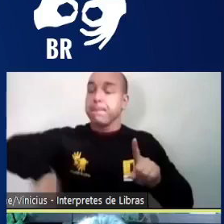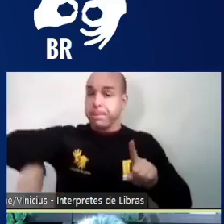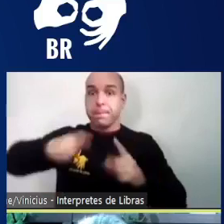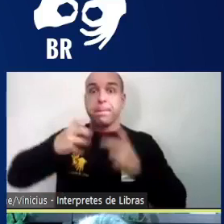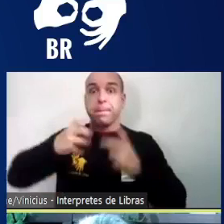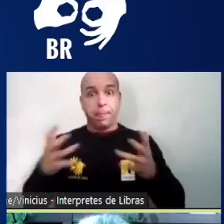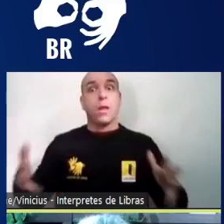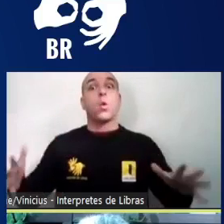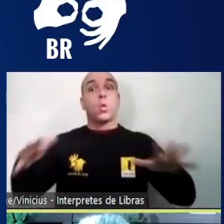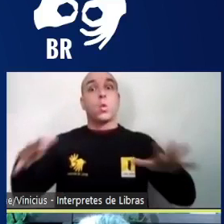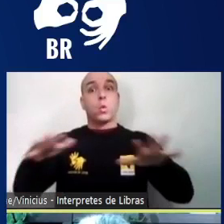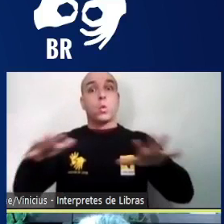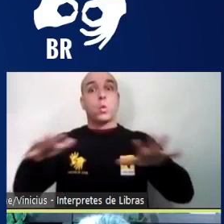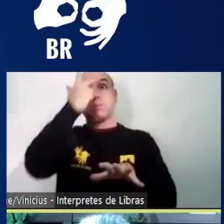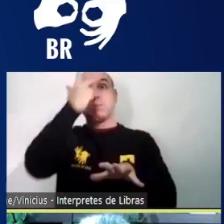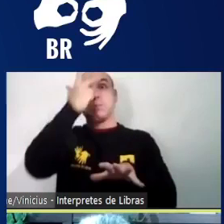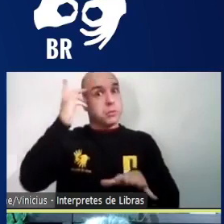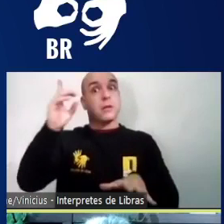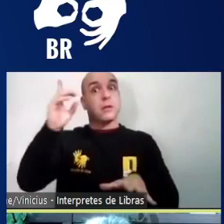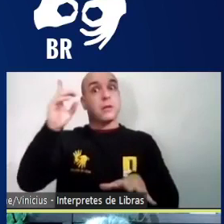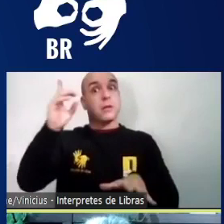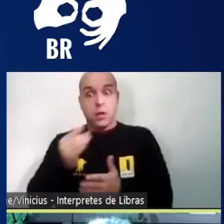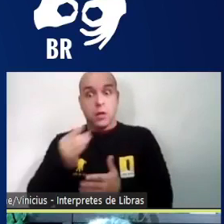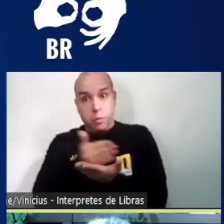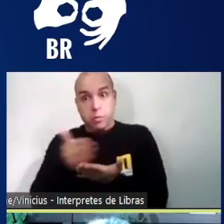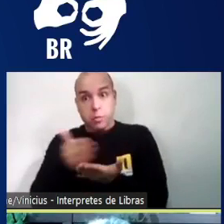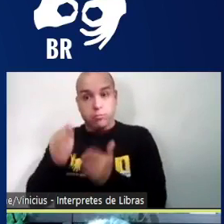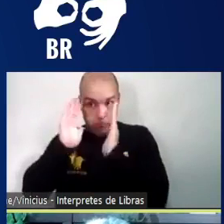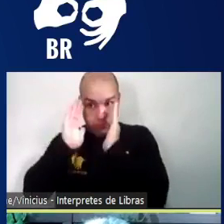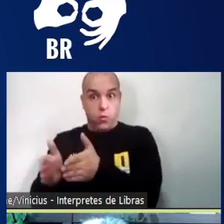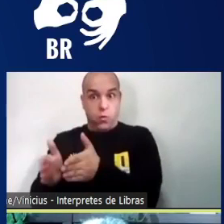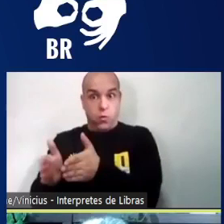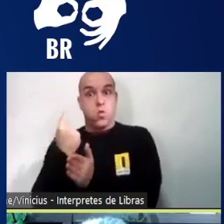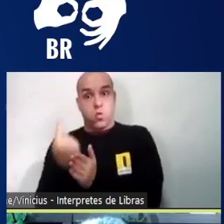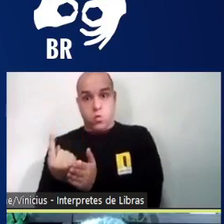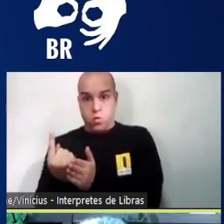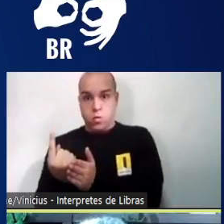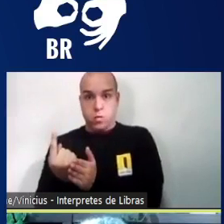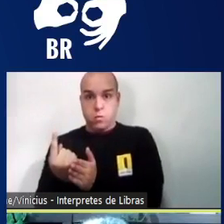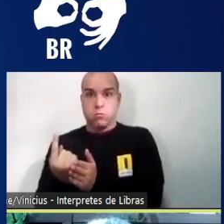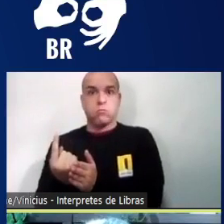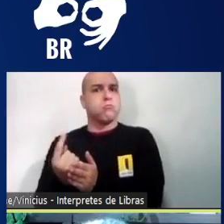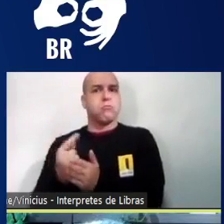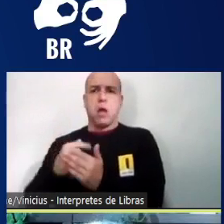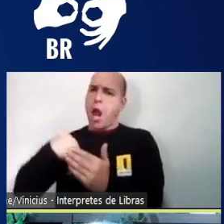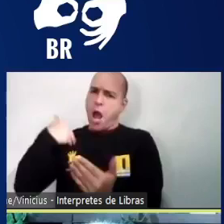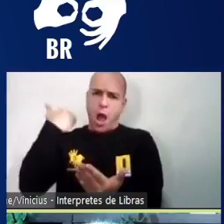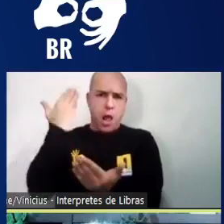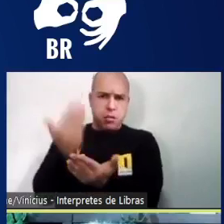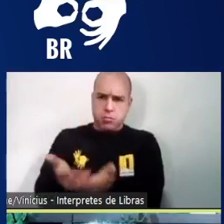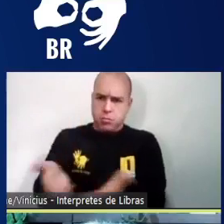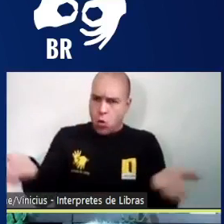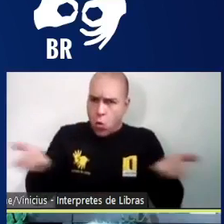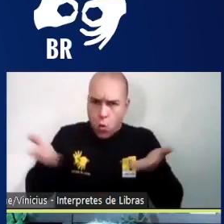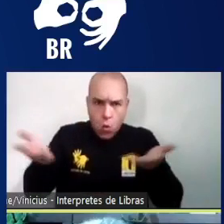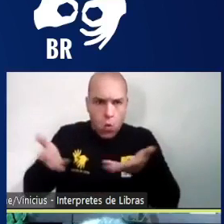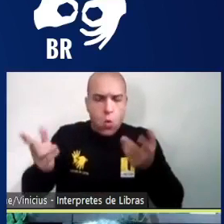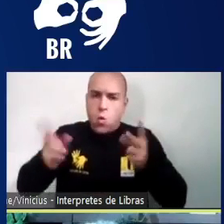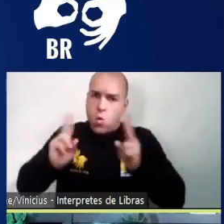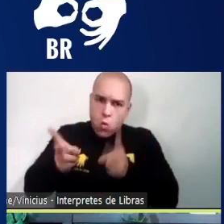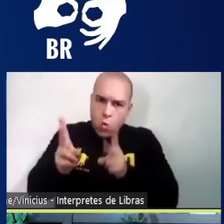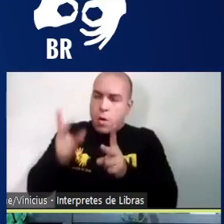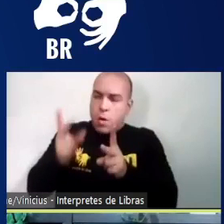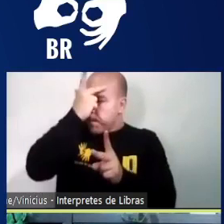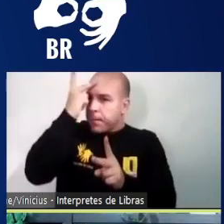da pessoa com deficiência. E trabalhamos para isso até então. Mas percebemos,